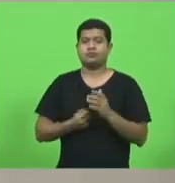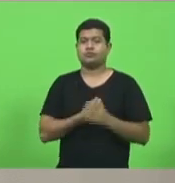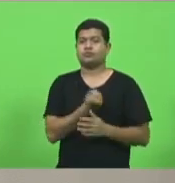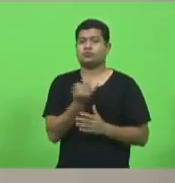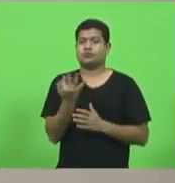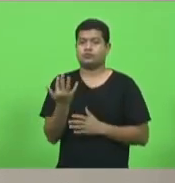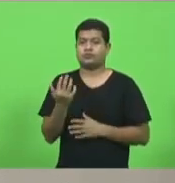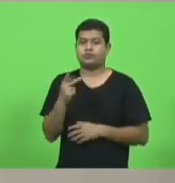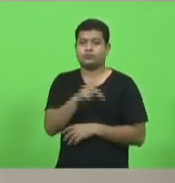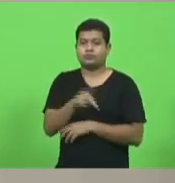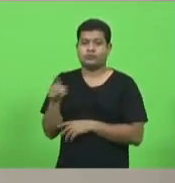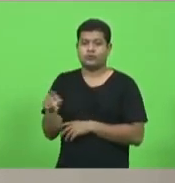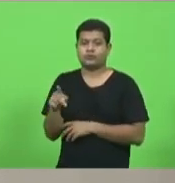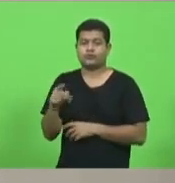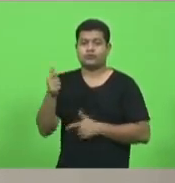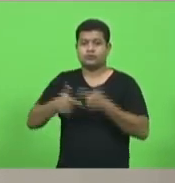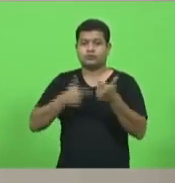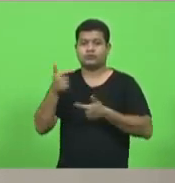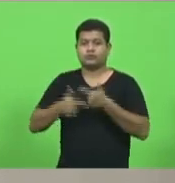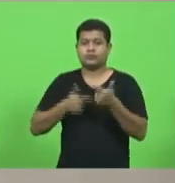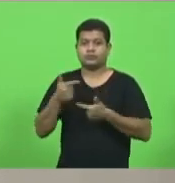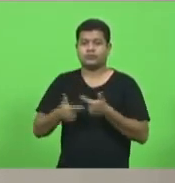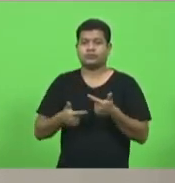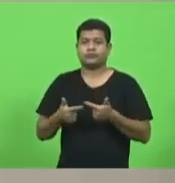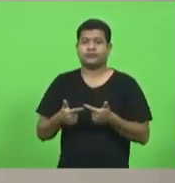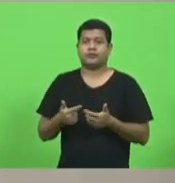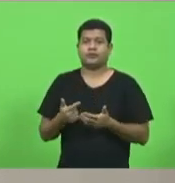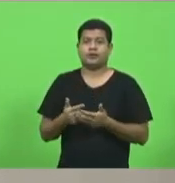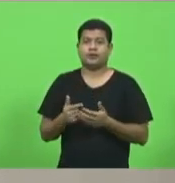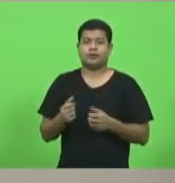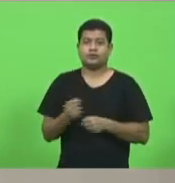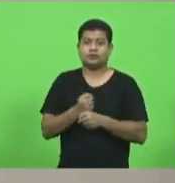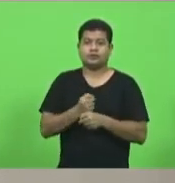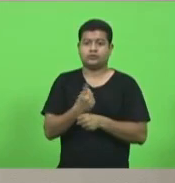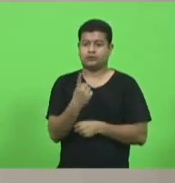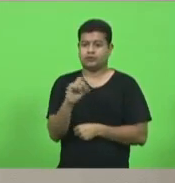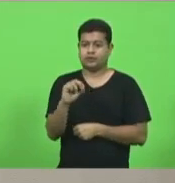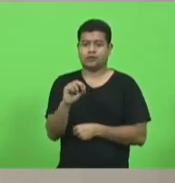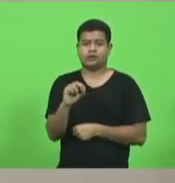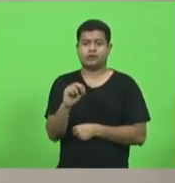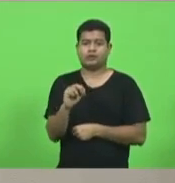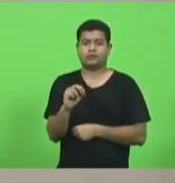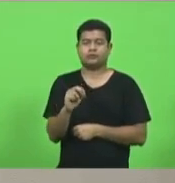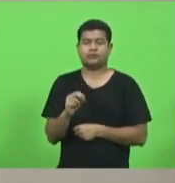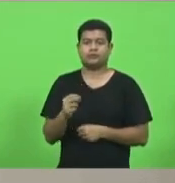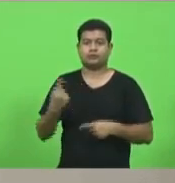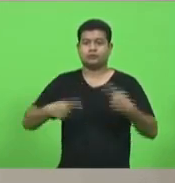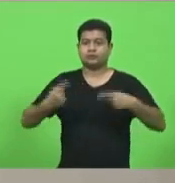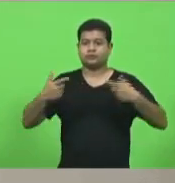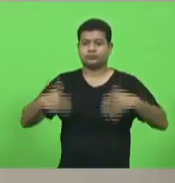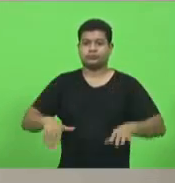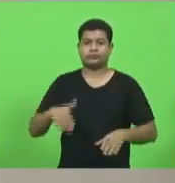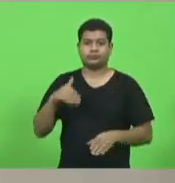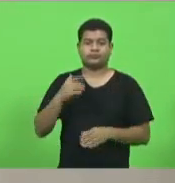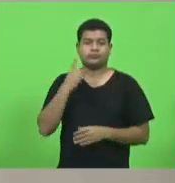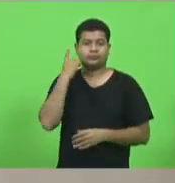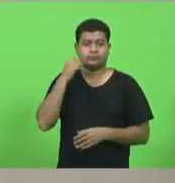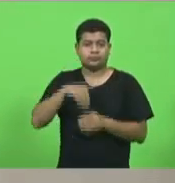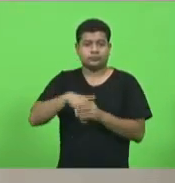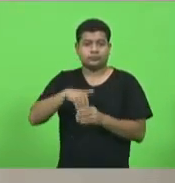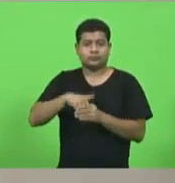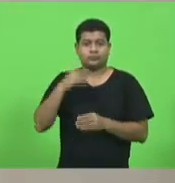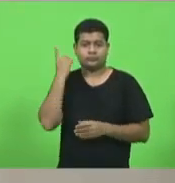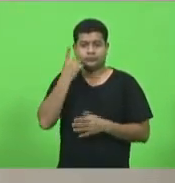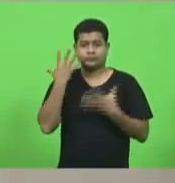efetivos atuando nos quadros do Estado de Santa Catarina nos últimos dez anos, em discussão. Não havendo quem queira discutir em votação,